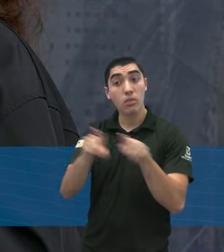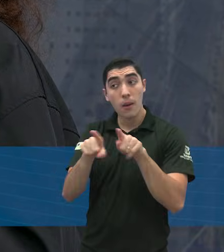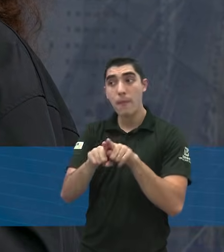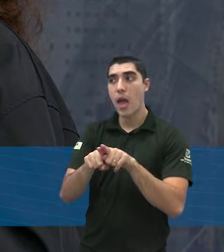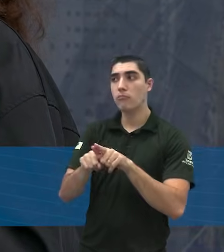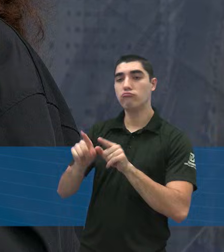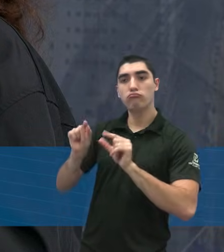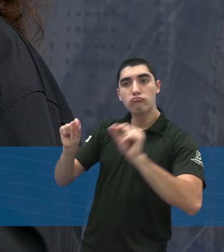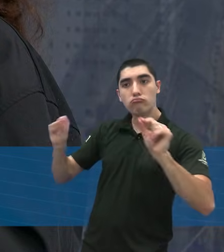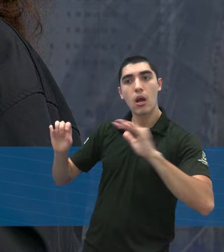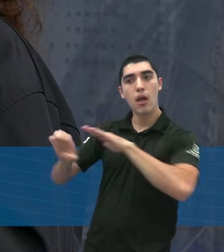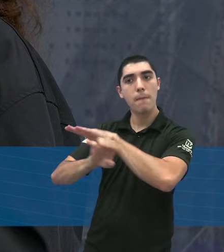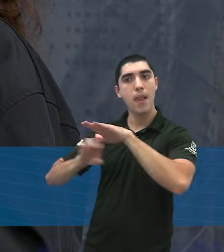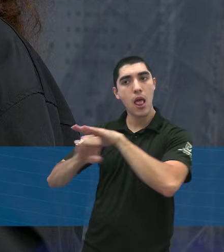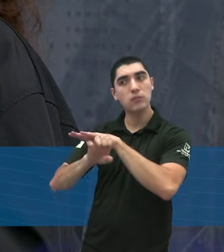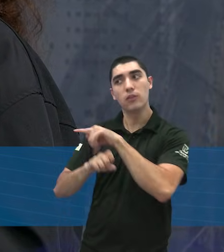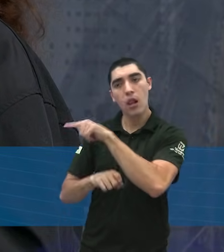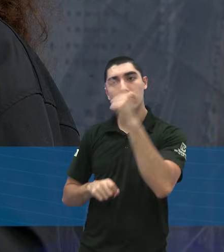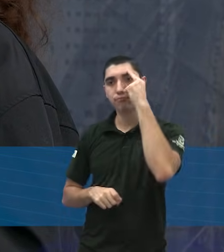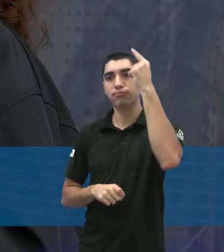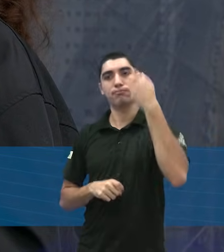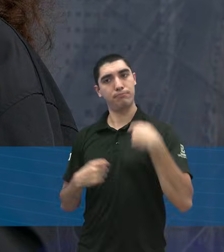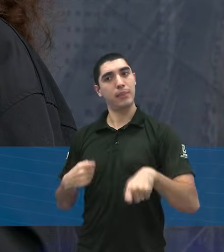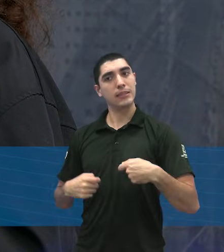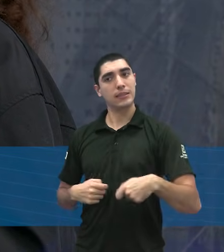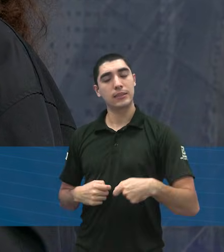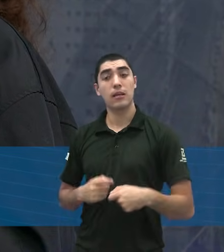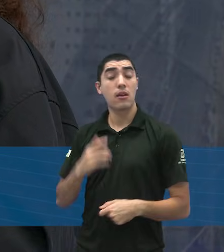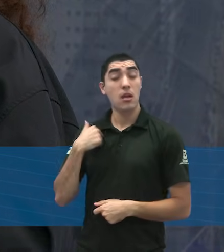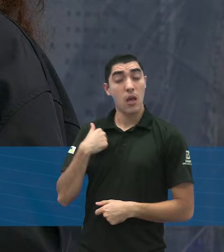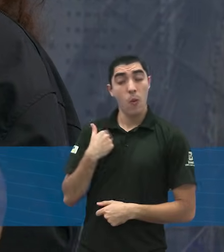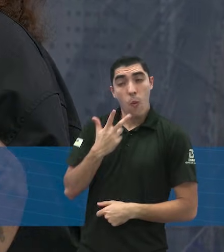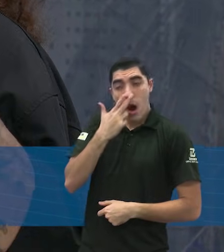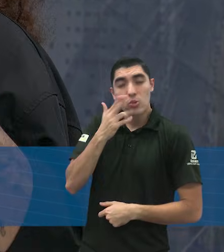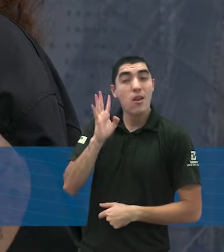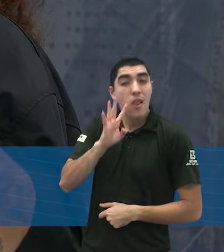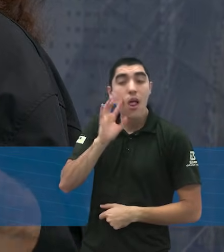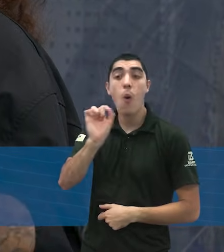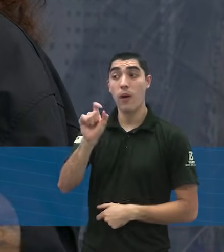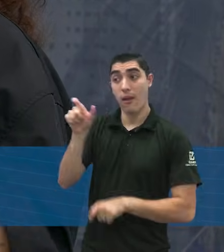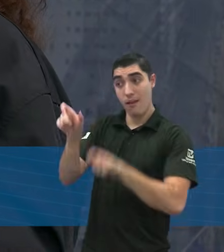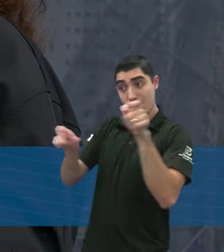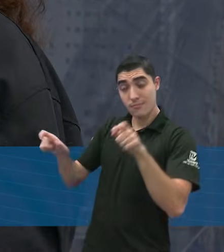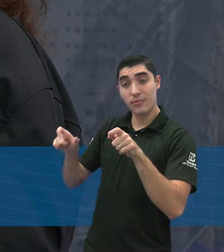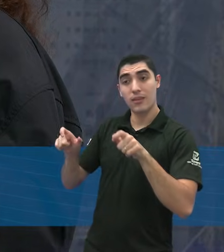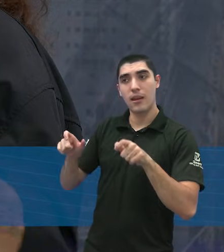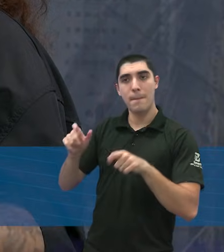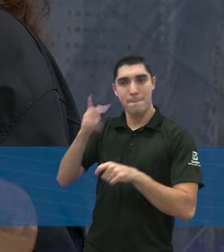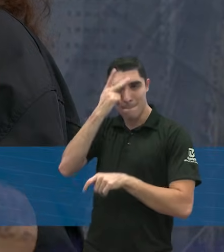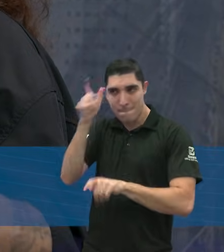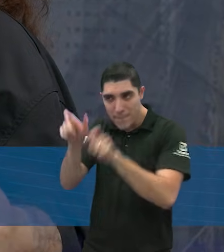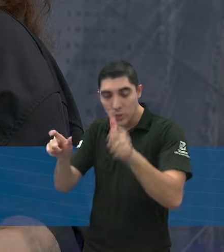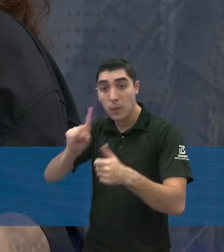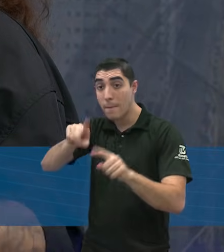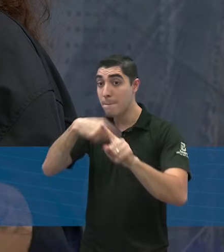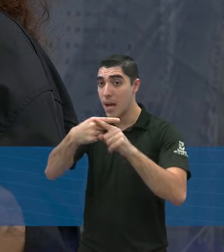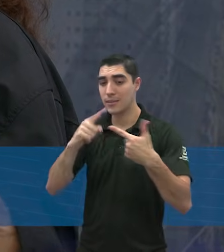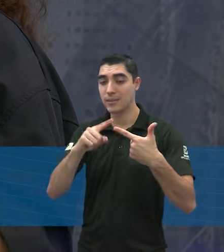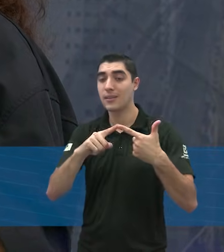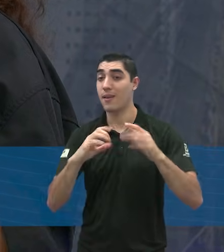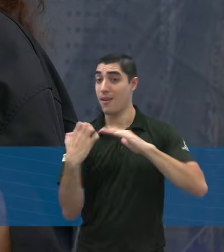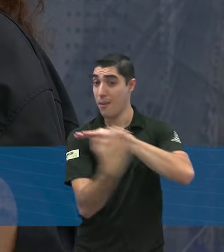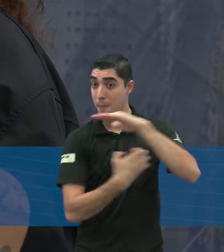em si também. Acho que seria muito interessante se as empresas tivessem mais uma abordagem de mostrar como realmente